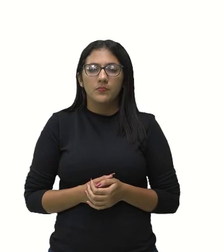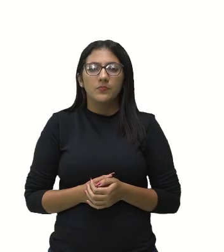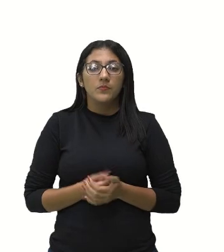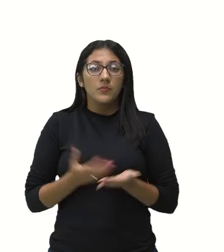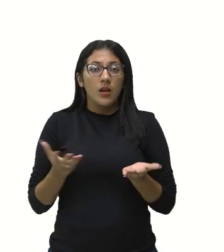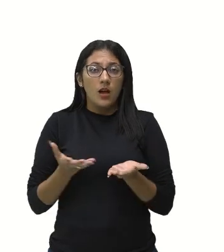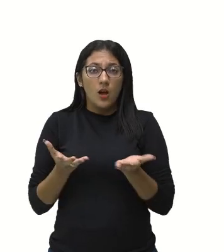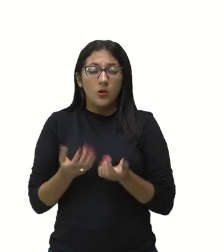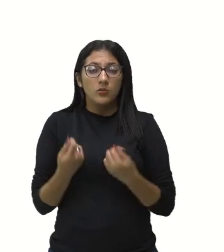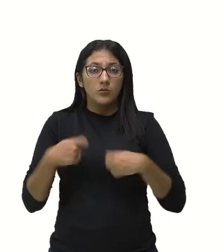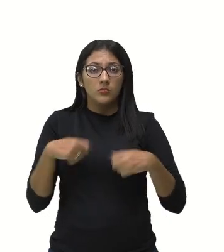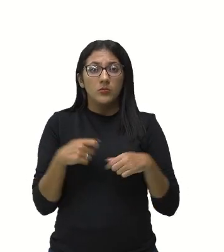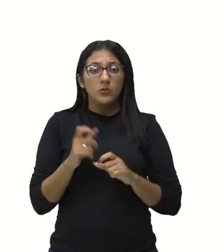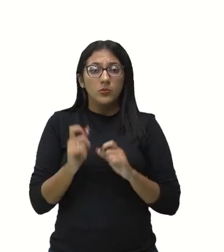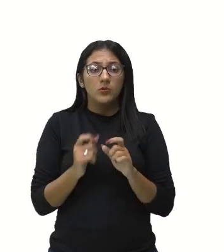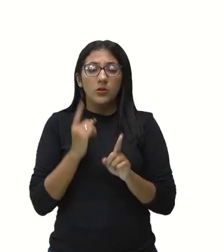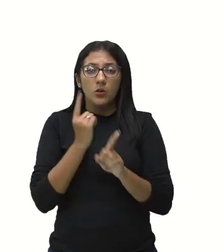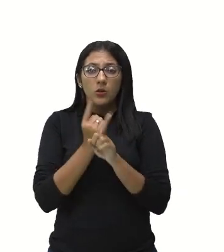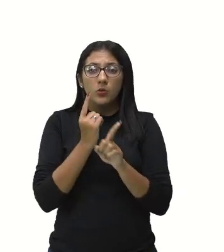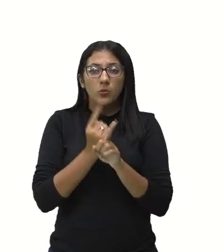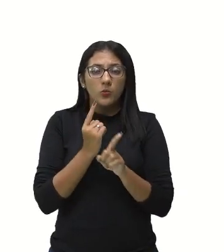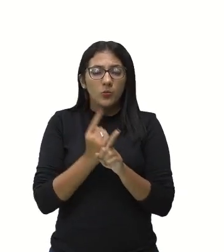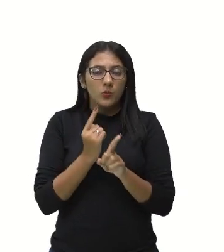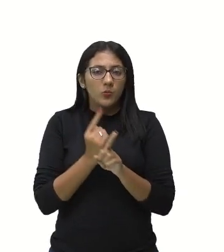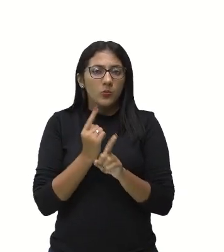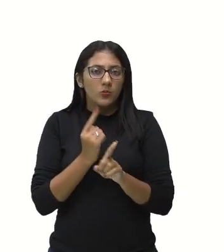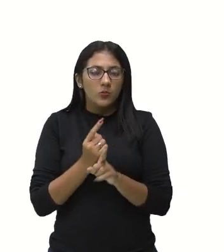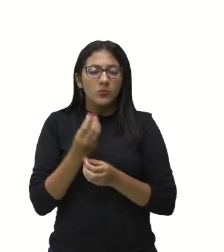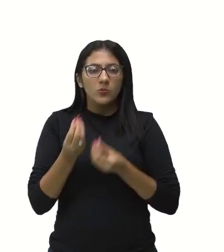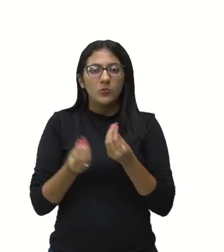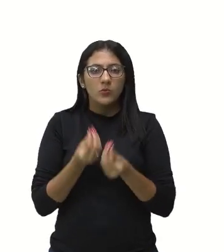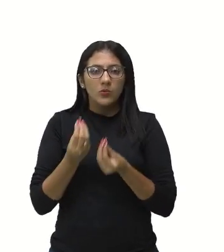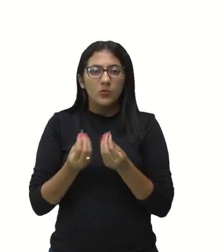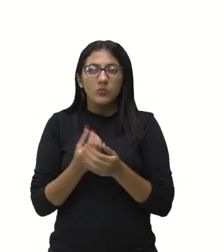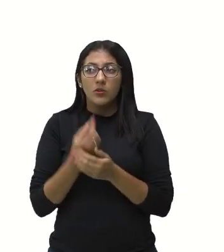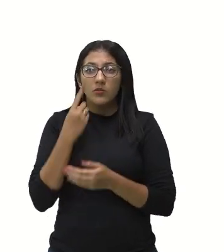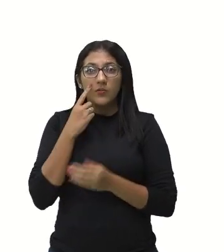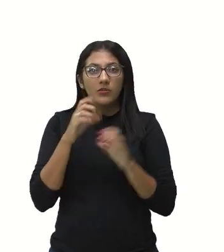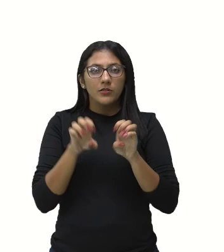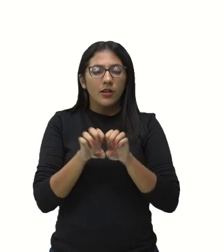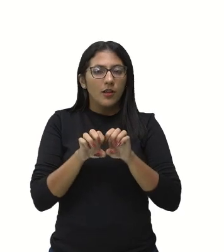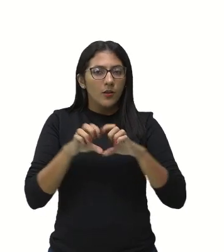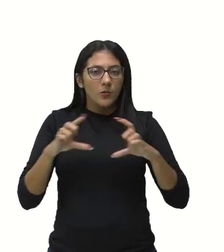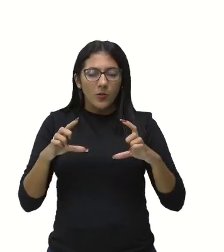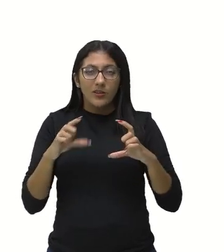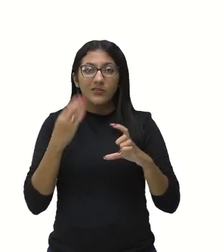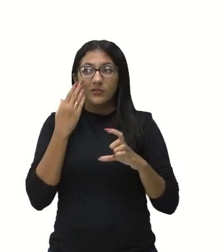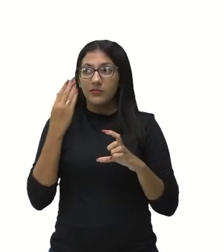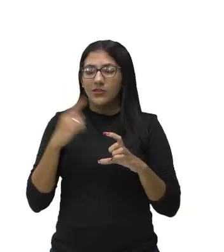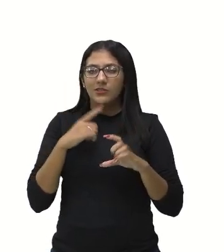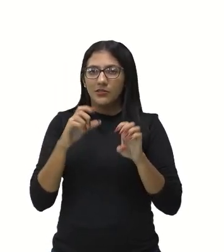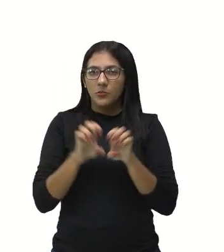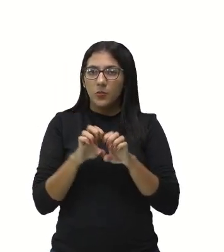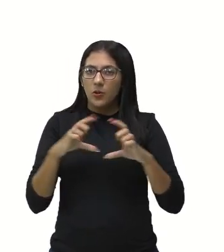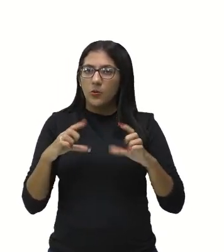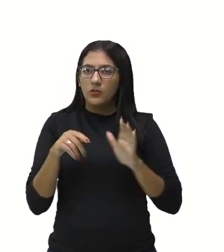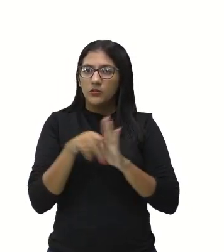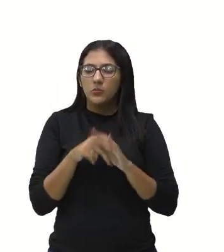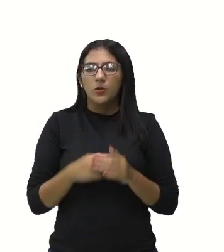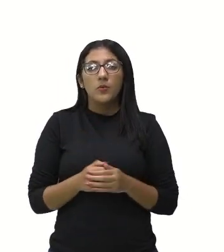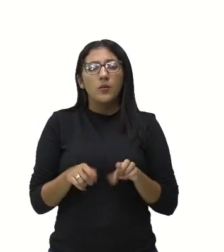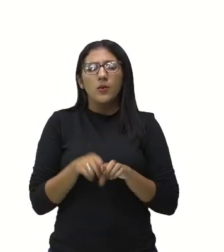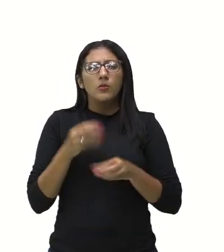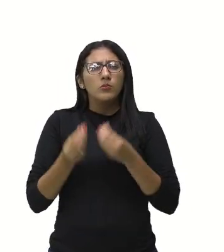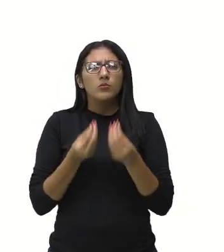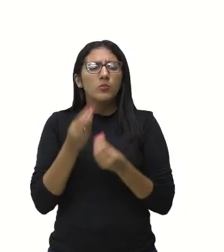Agora nós vamos resolver essa equação no primeiro grau. Nós temos uma equação no primeiro grau aí, né? Como é que a gente resolve uma